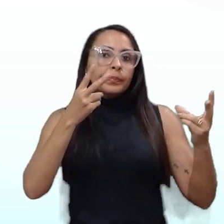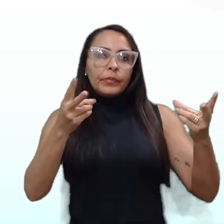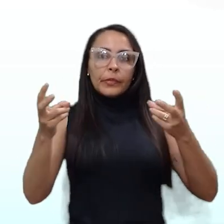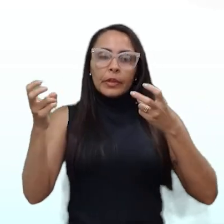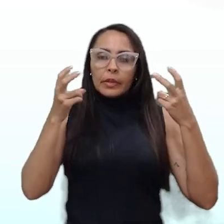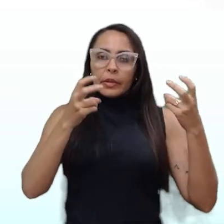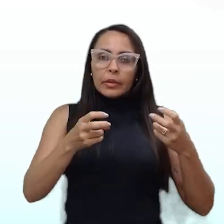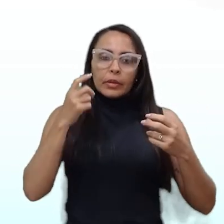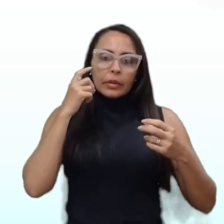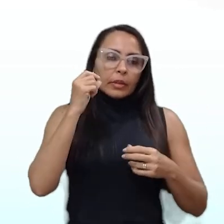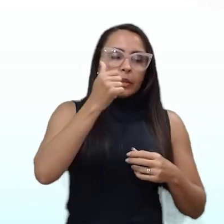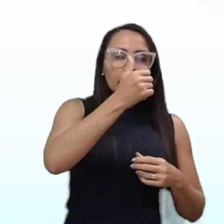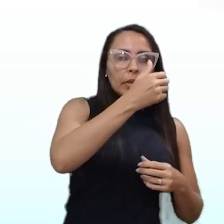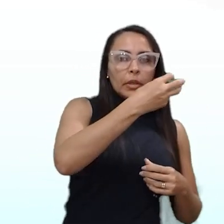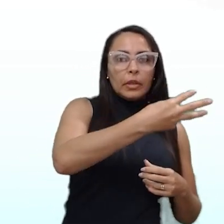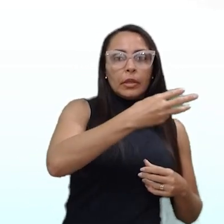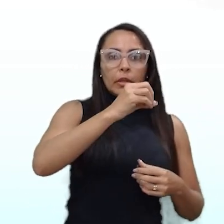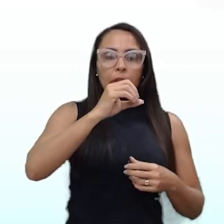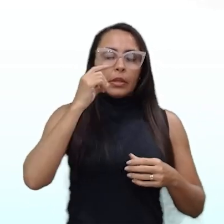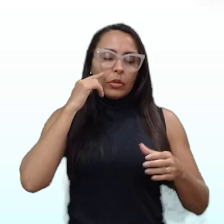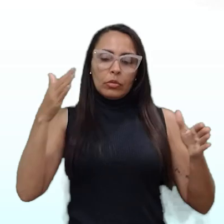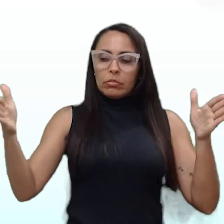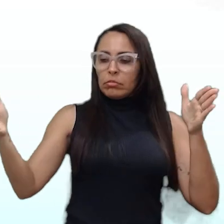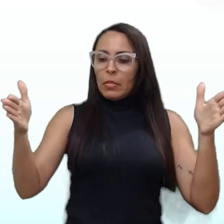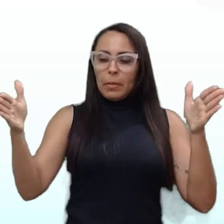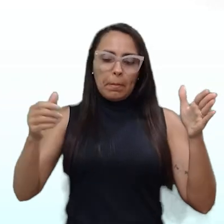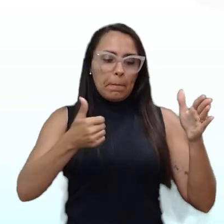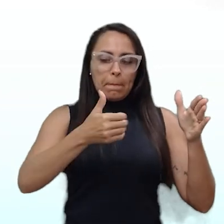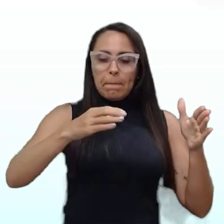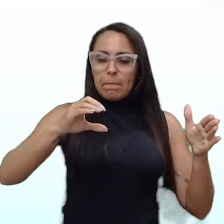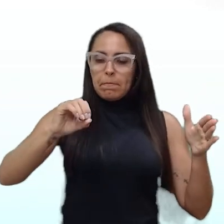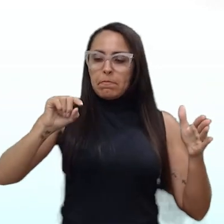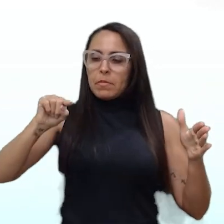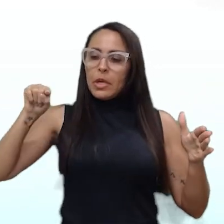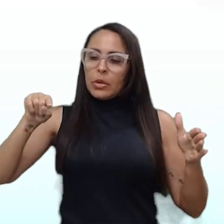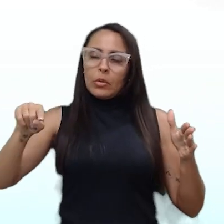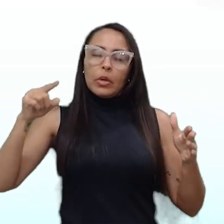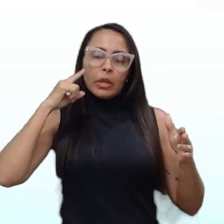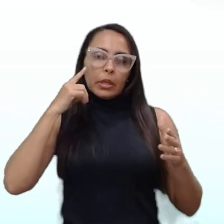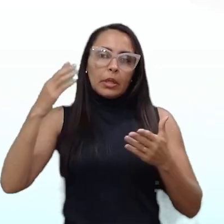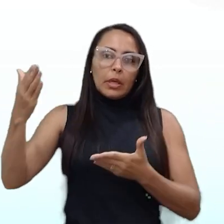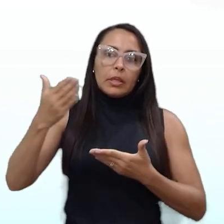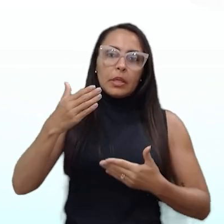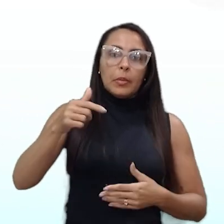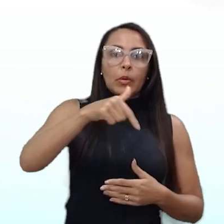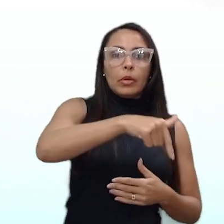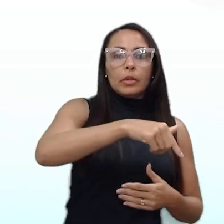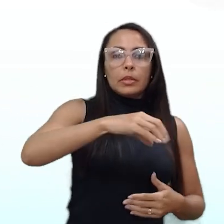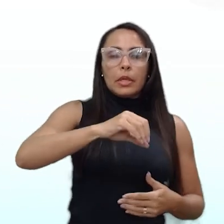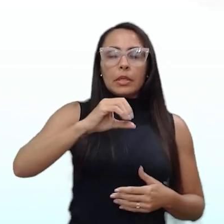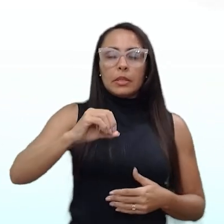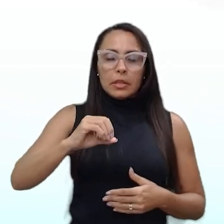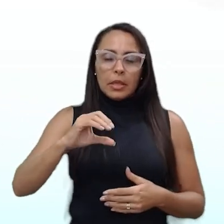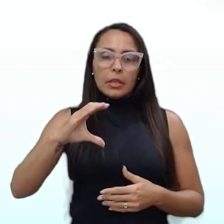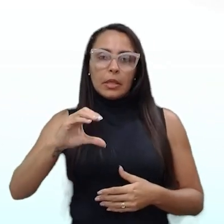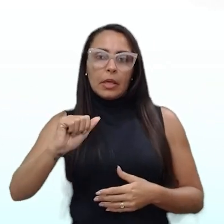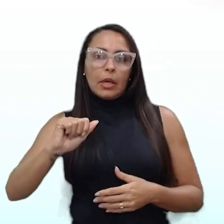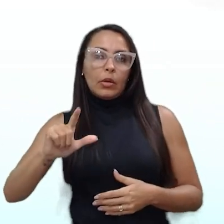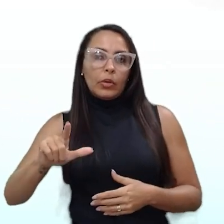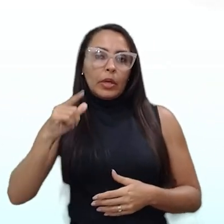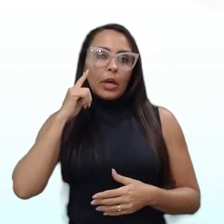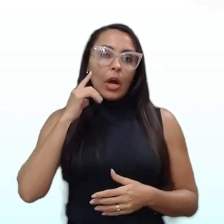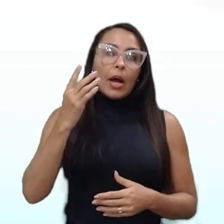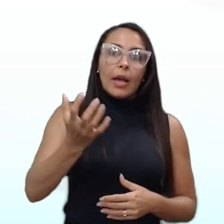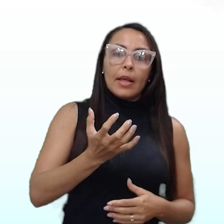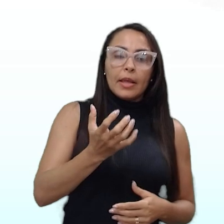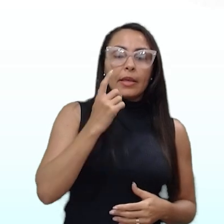quadradinho ele sai de 300 a 1000, então isso faz com que o calor que ele recebeu foi de 700 calorias. Bom, agora como ele